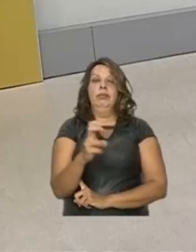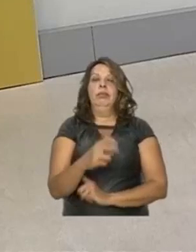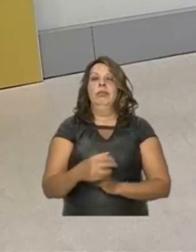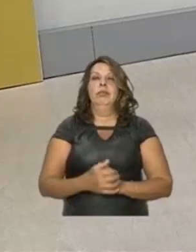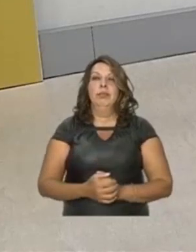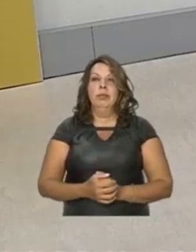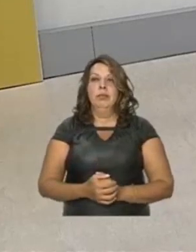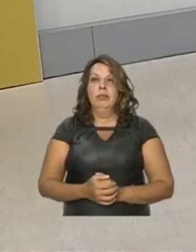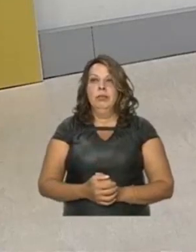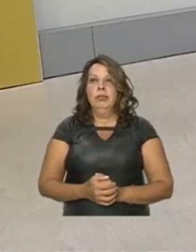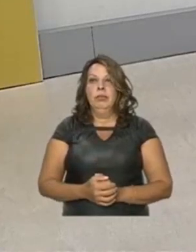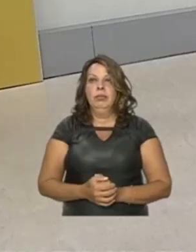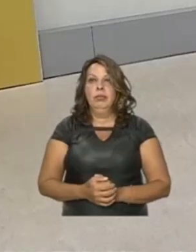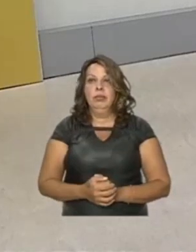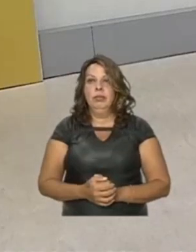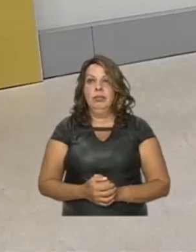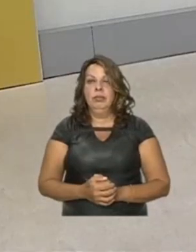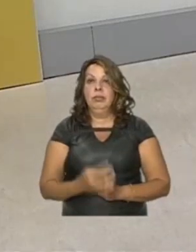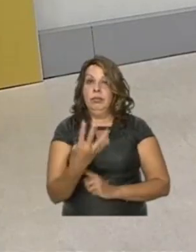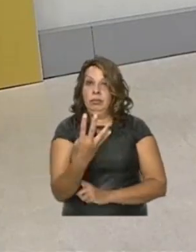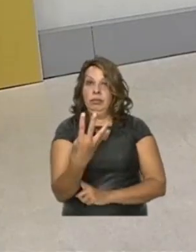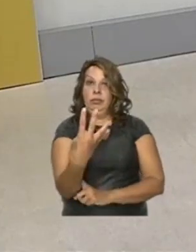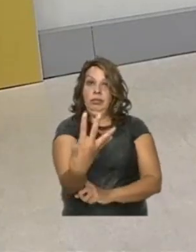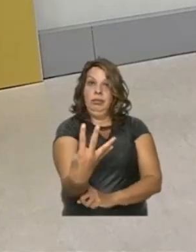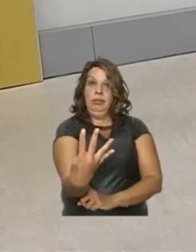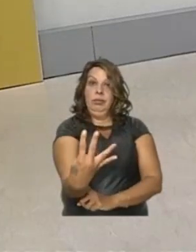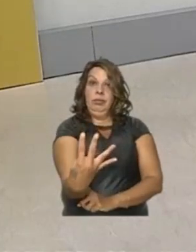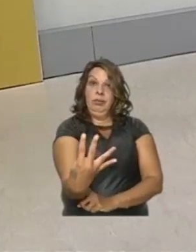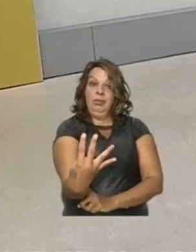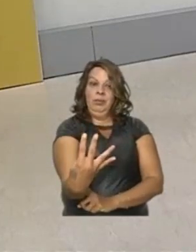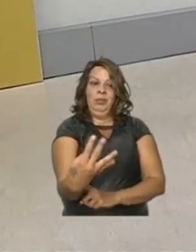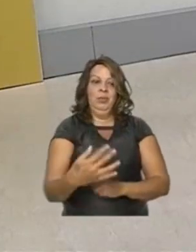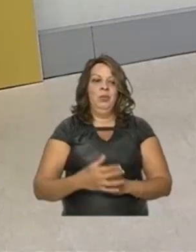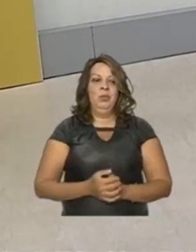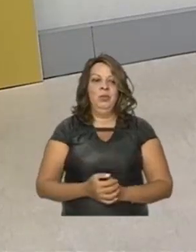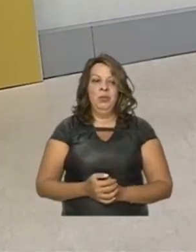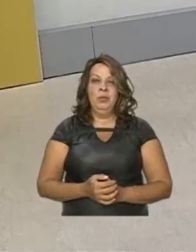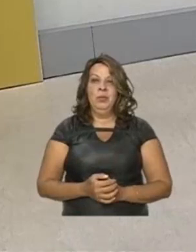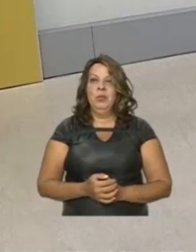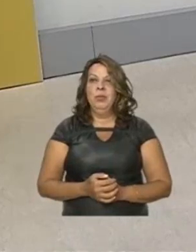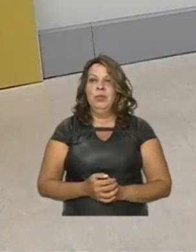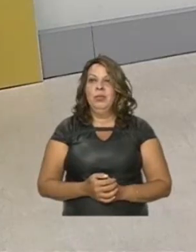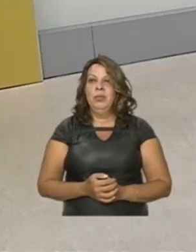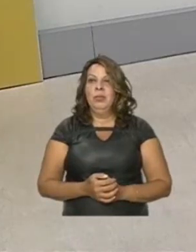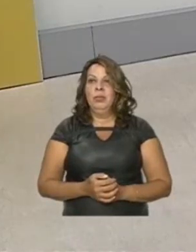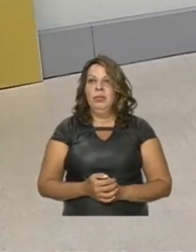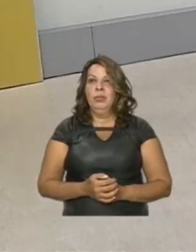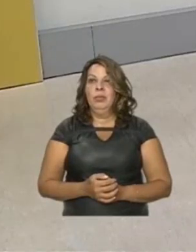55. 55 e agora número 4, 4, 4.